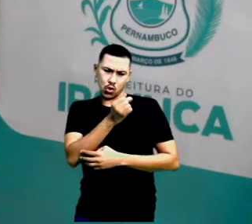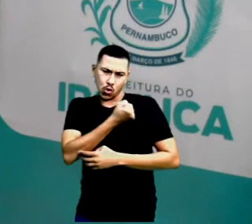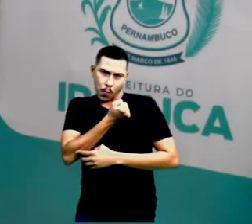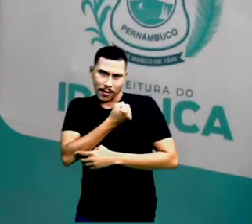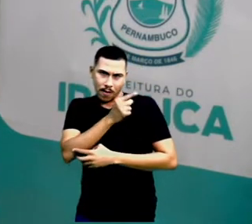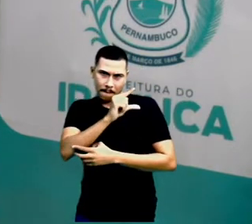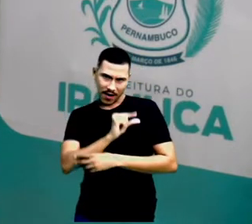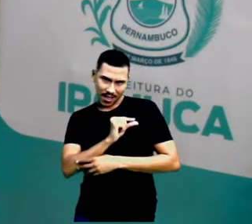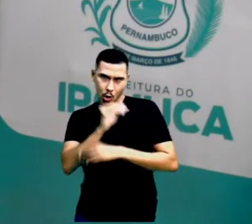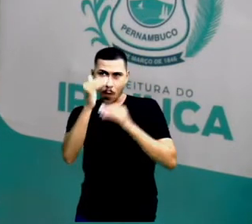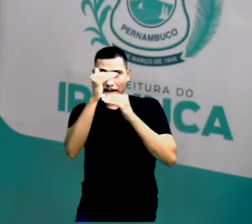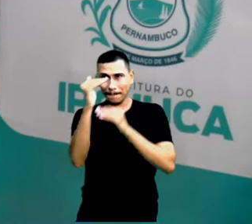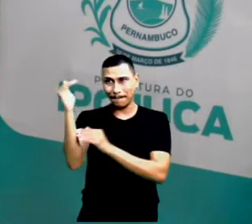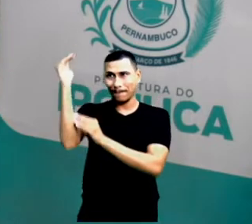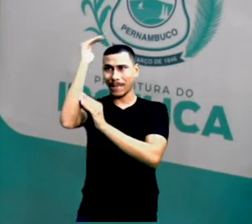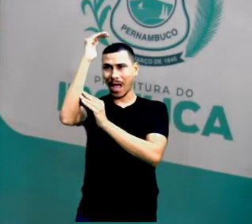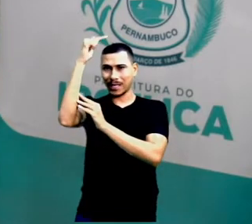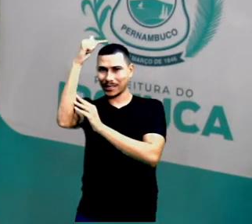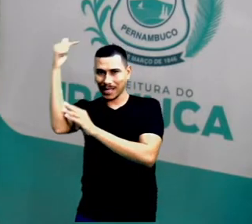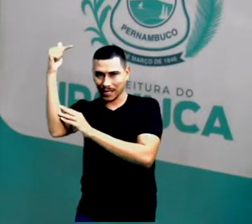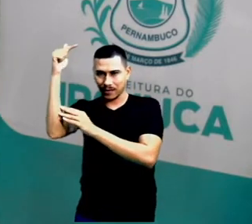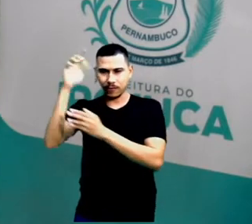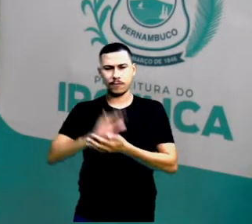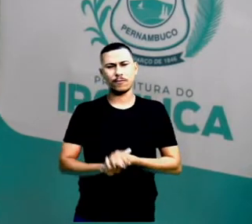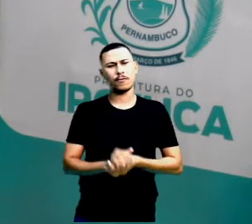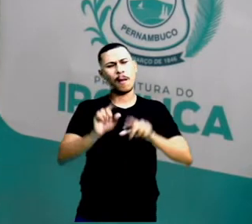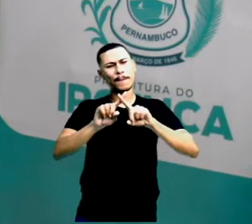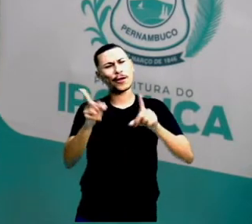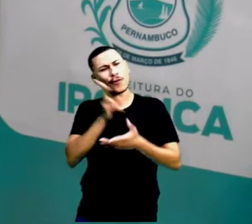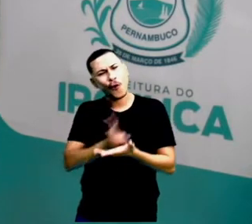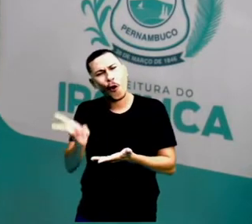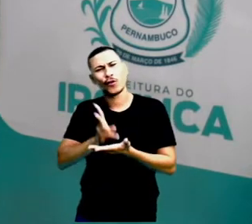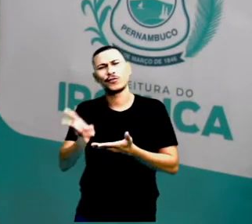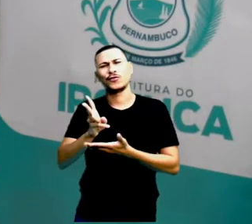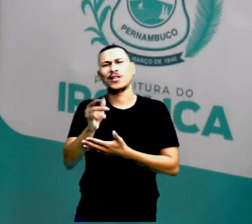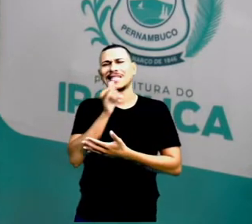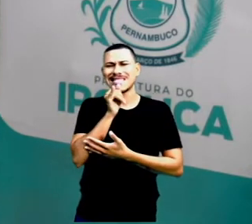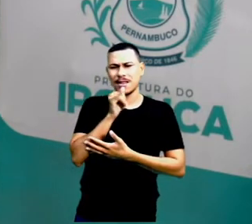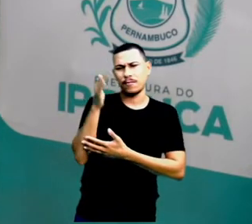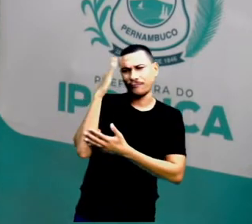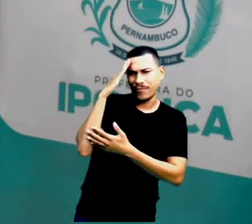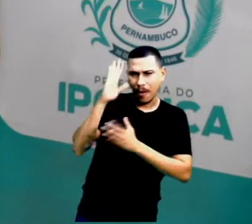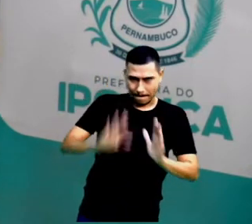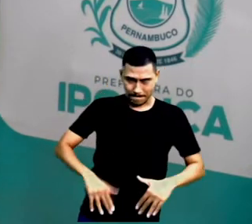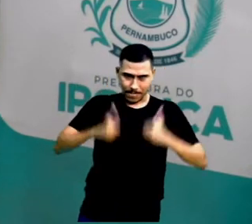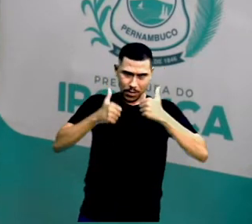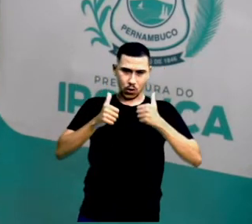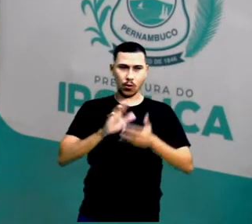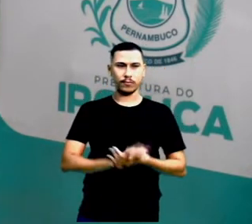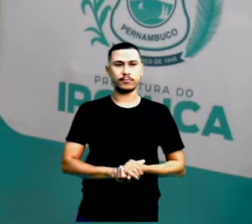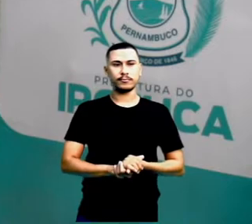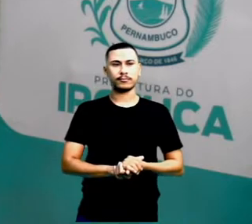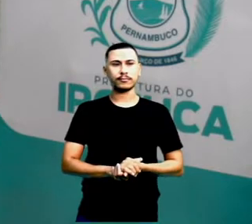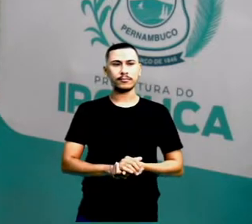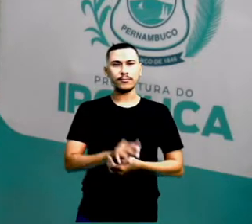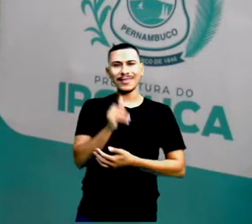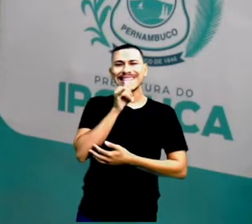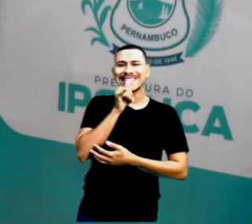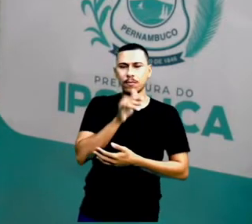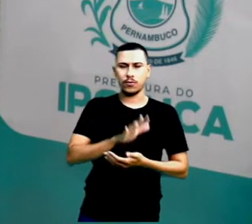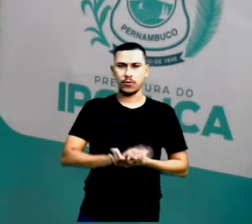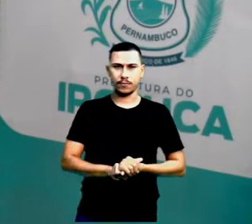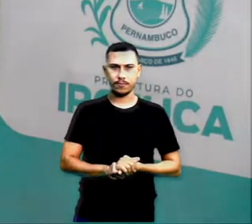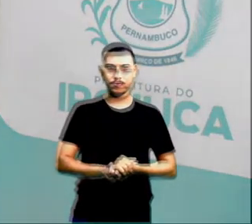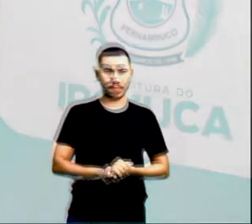expoente é negativo umas vamos supor E aí vamos tomar como exemplo a